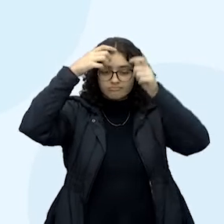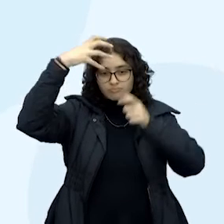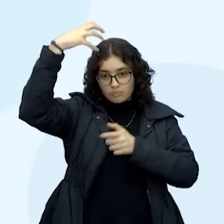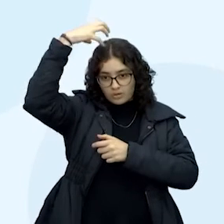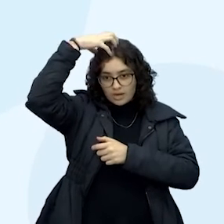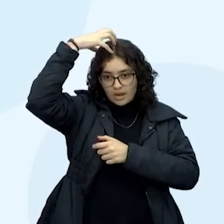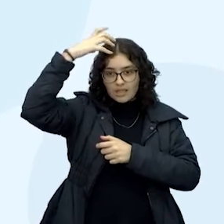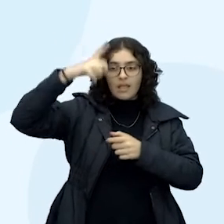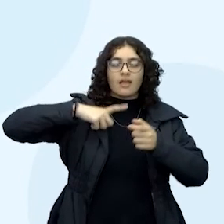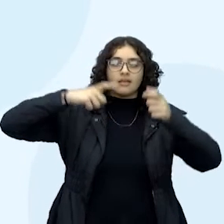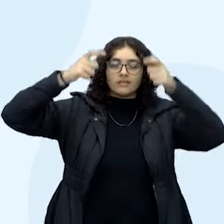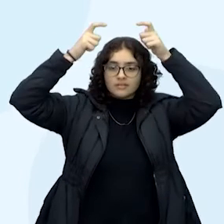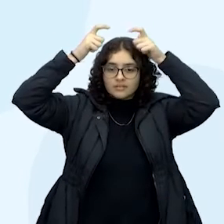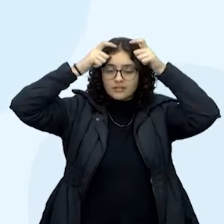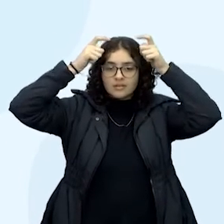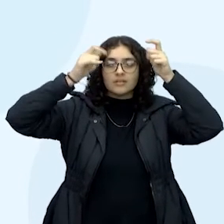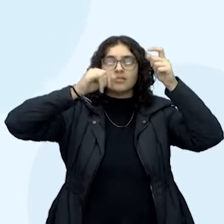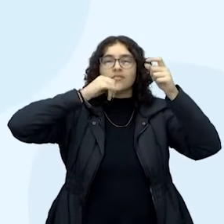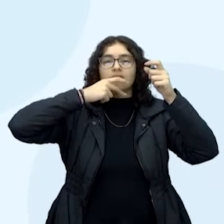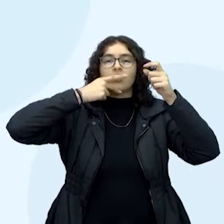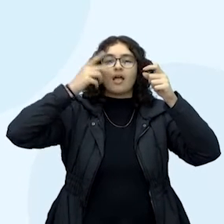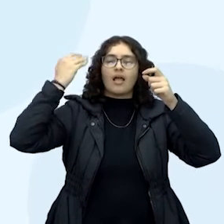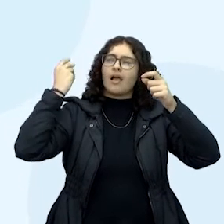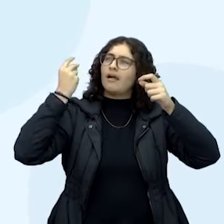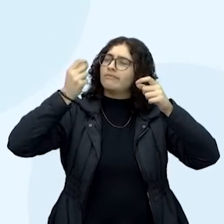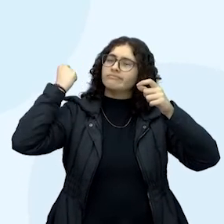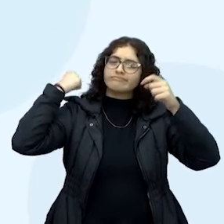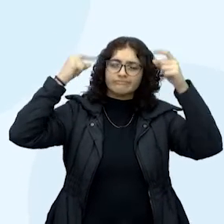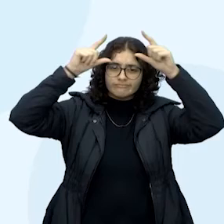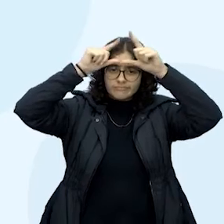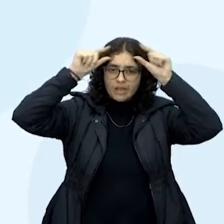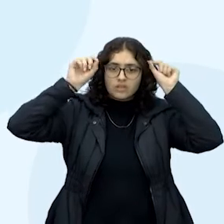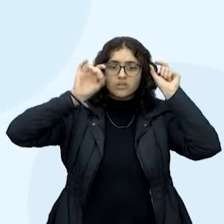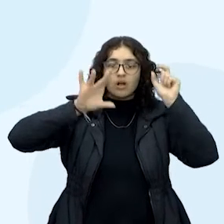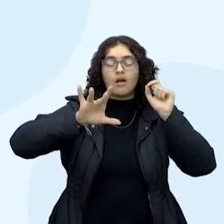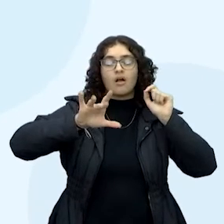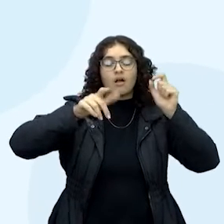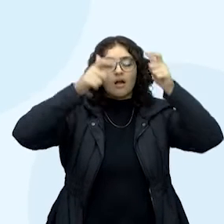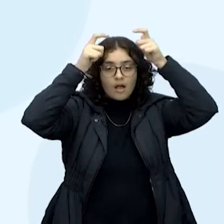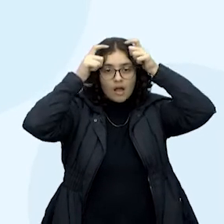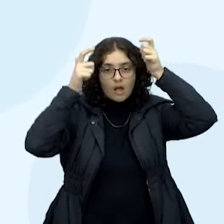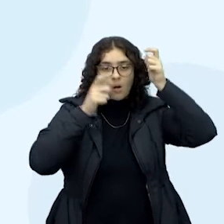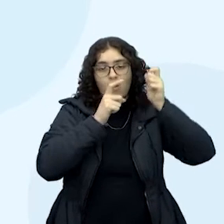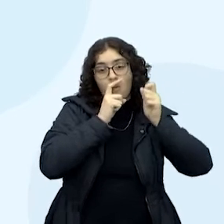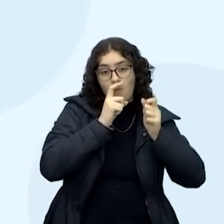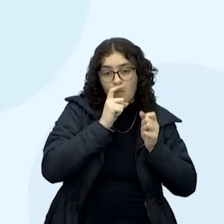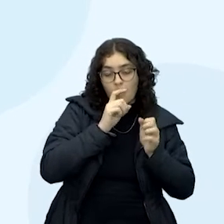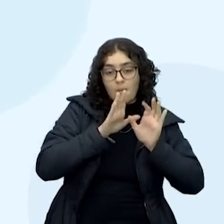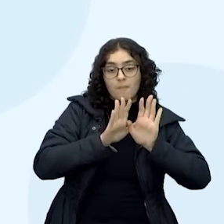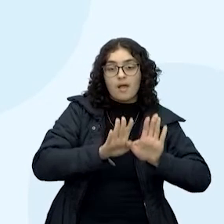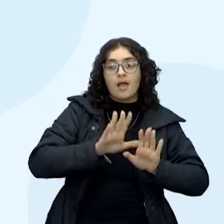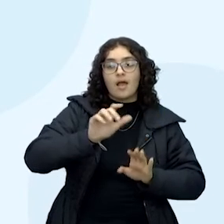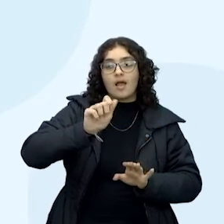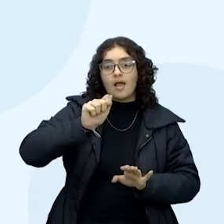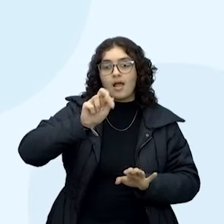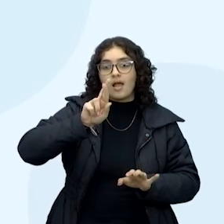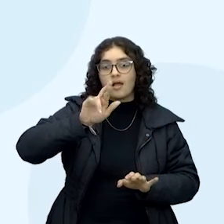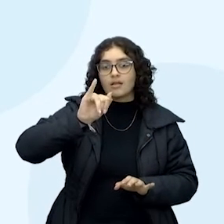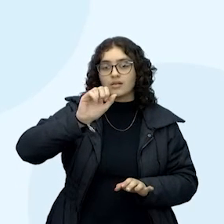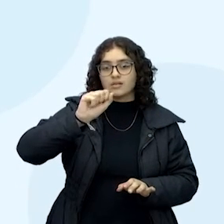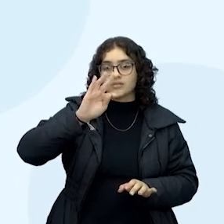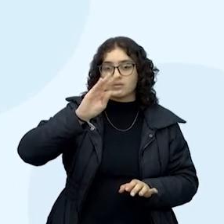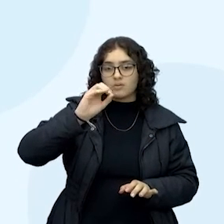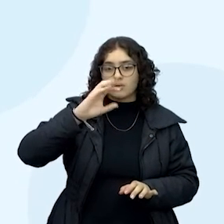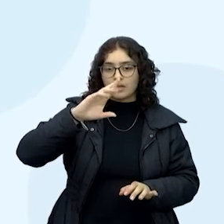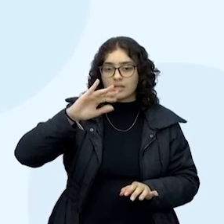gente fala de Grécia Antiga, a gente está falando só do rei, da figura masculina. E na aristocracia, nós temos nobres